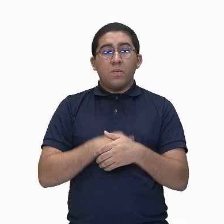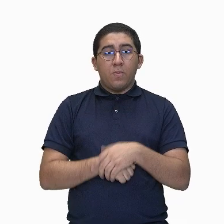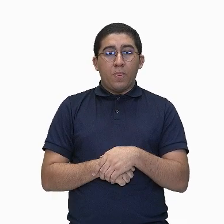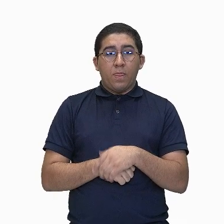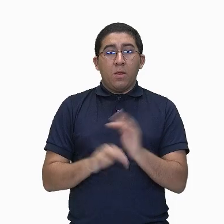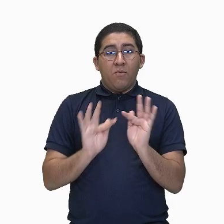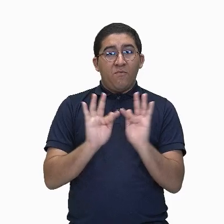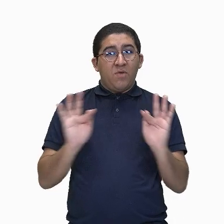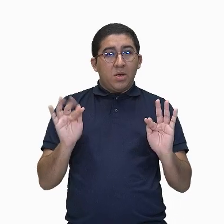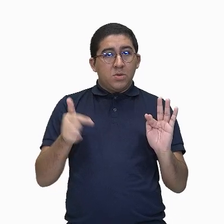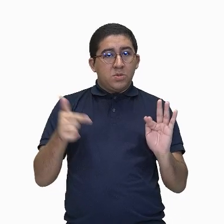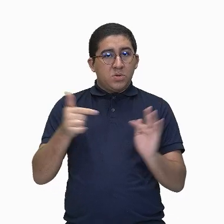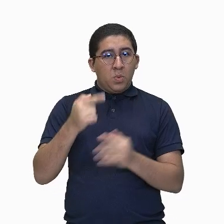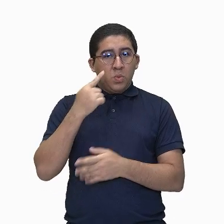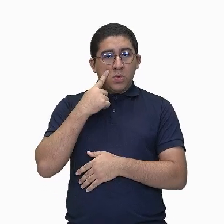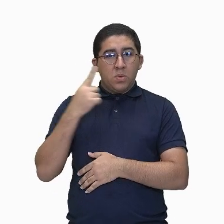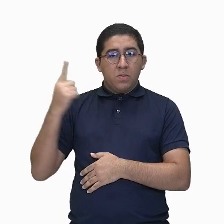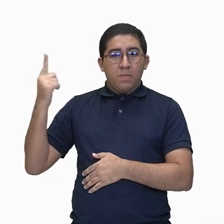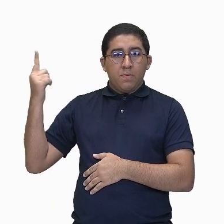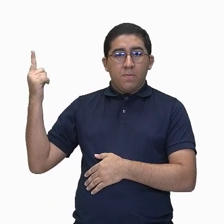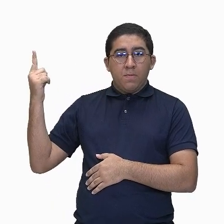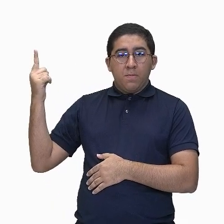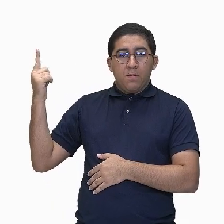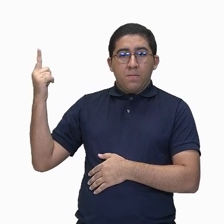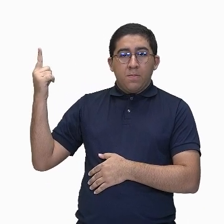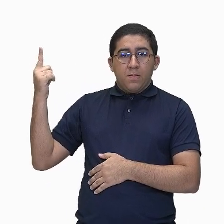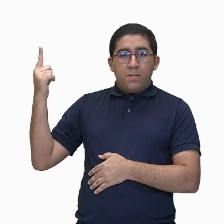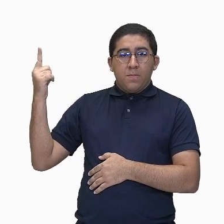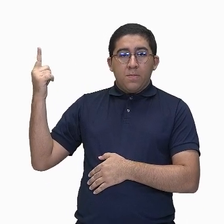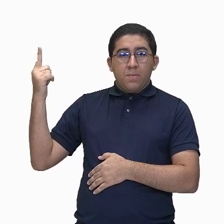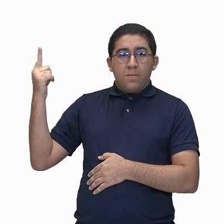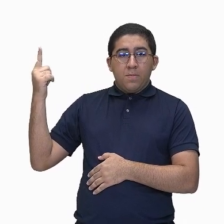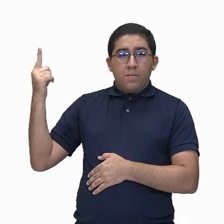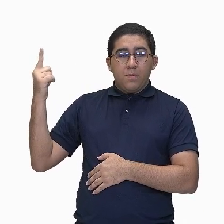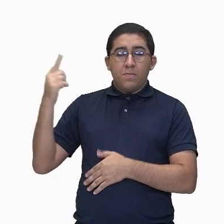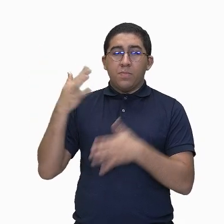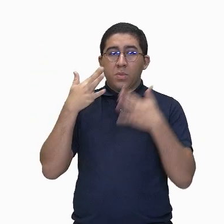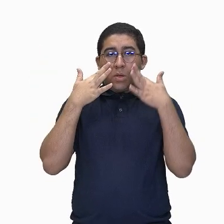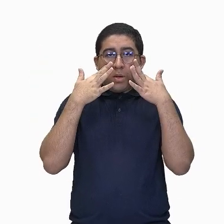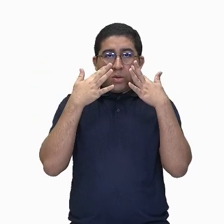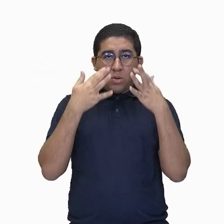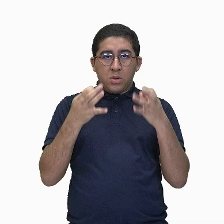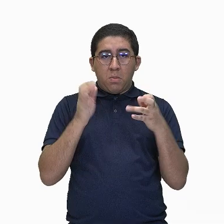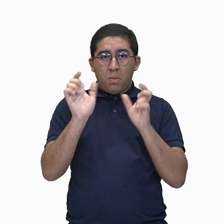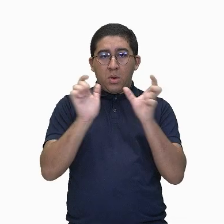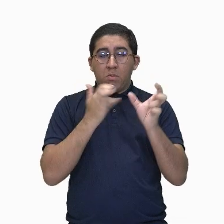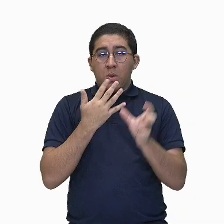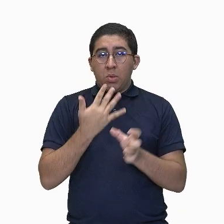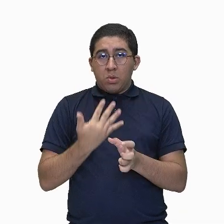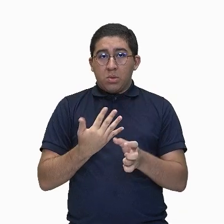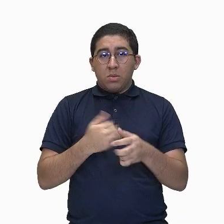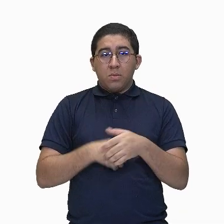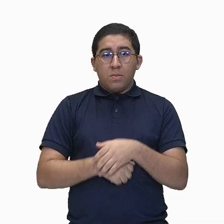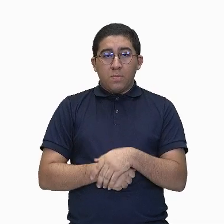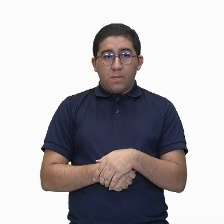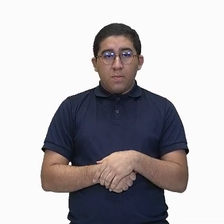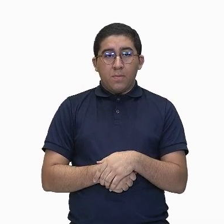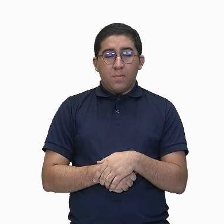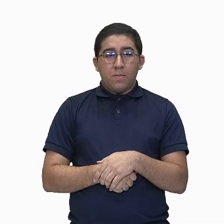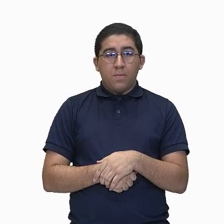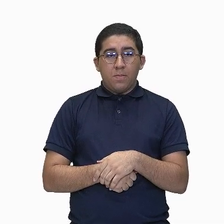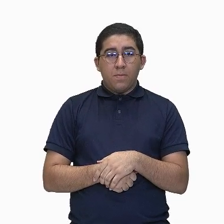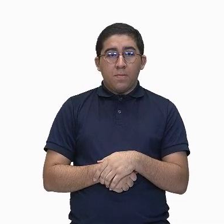nadar, mas também de viajar. Observe que eu tenho uma outra conjunção,